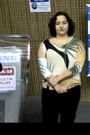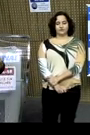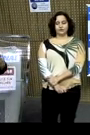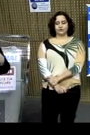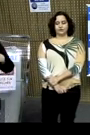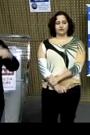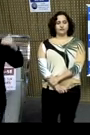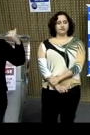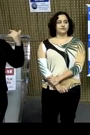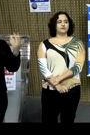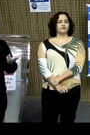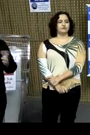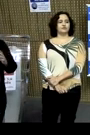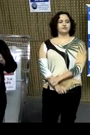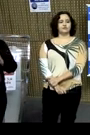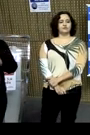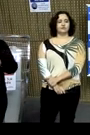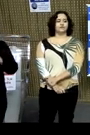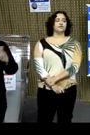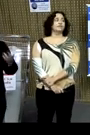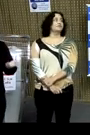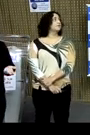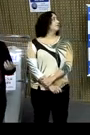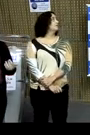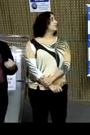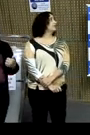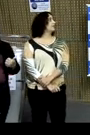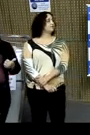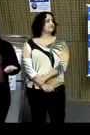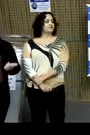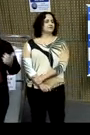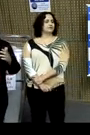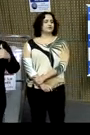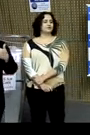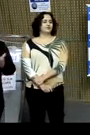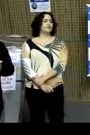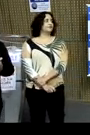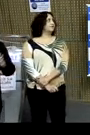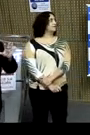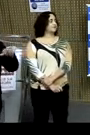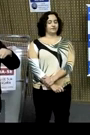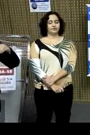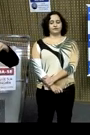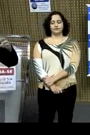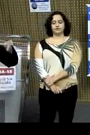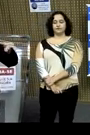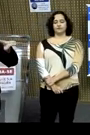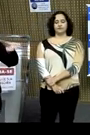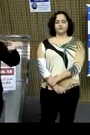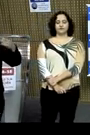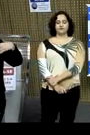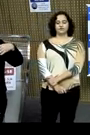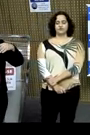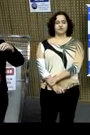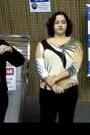Uma cobertura ainda, manter essa meta, manter esses números positivos com relação a essa consulta, tanto